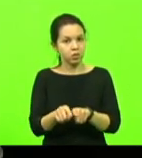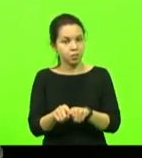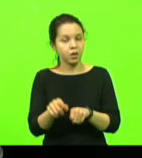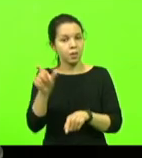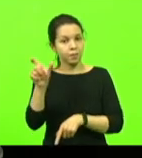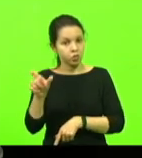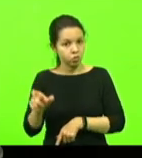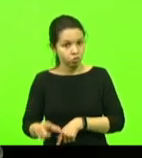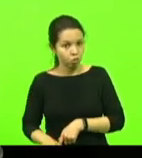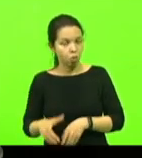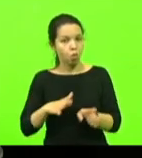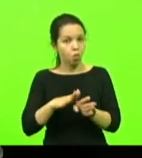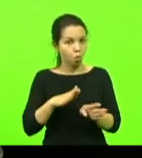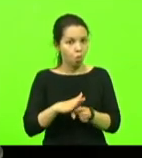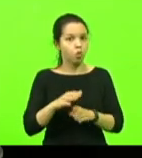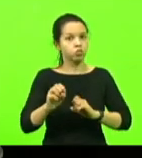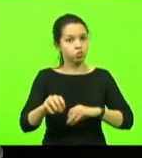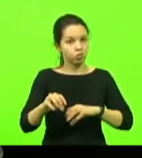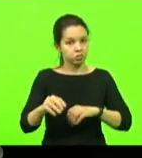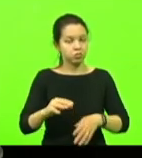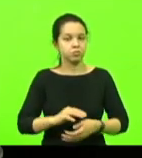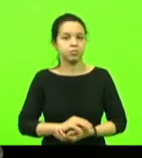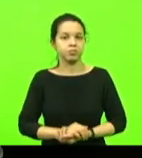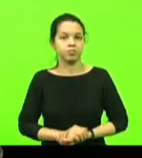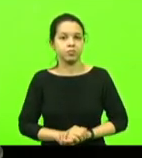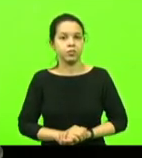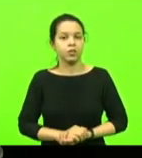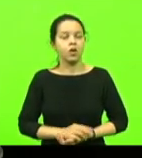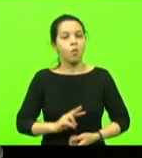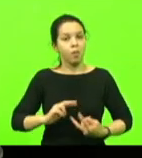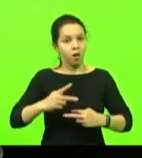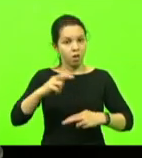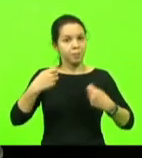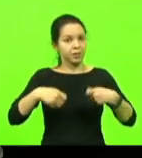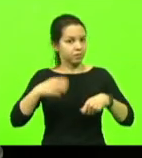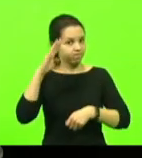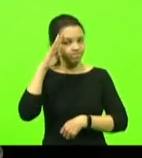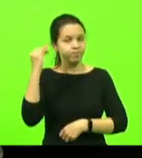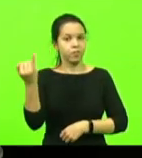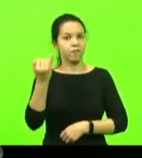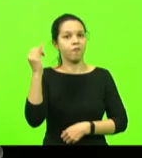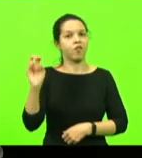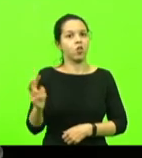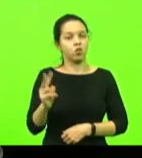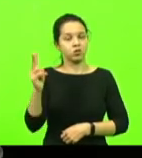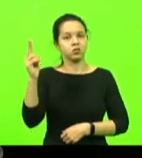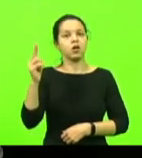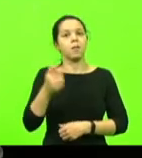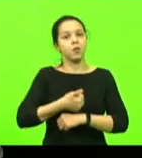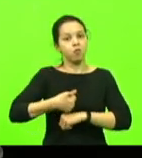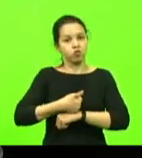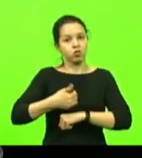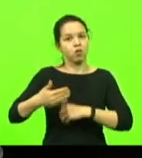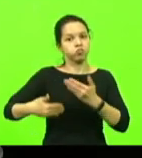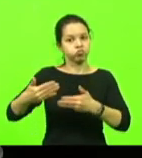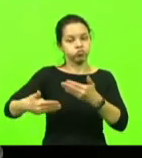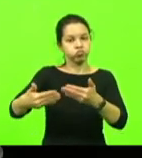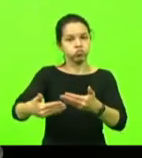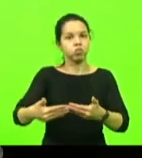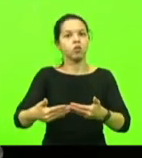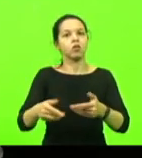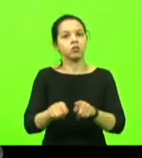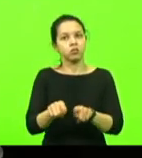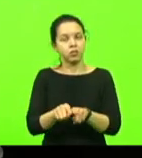Que o plano de carreira seja fundamental para valorizar os profissionais ao longo da carreira, atraindo e retendo os trabalhadores no interior